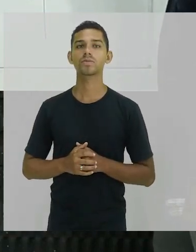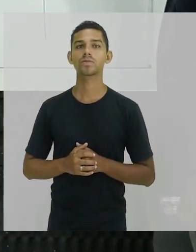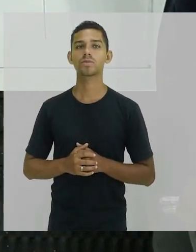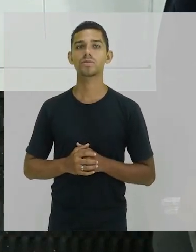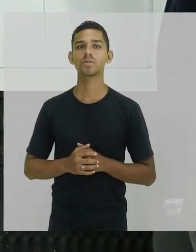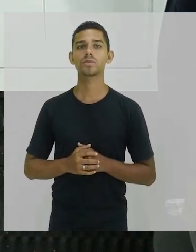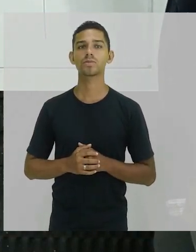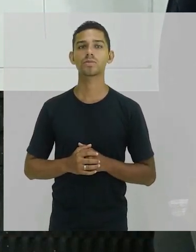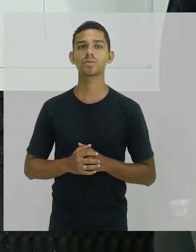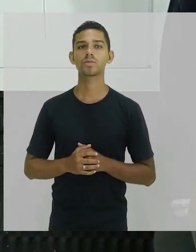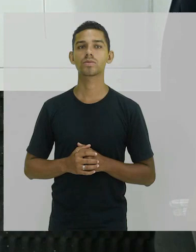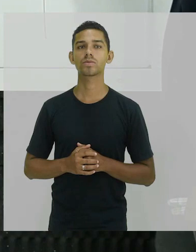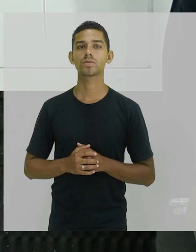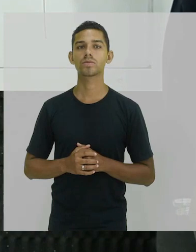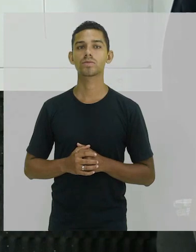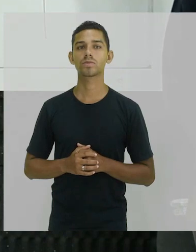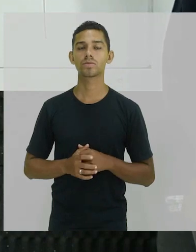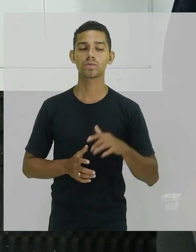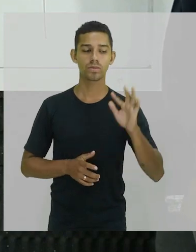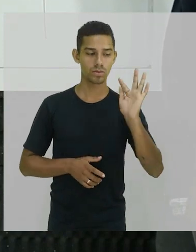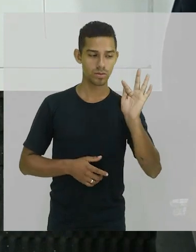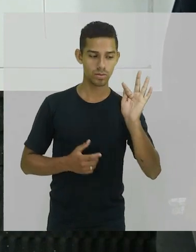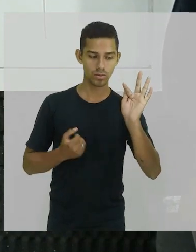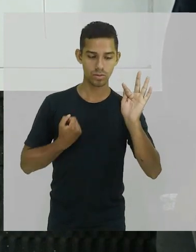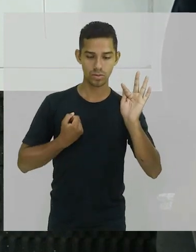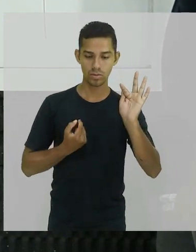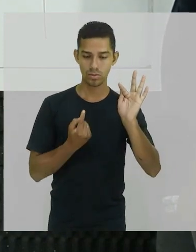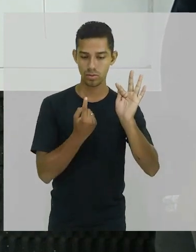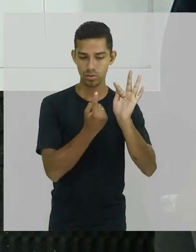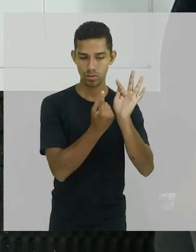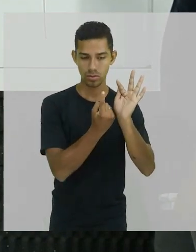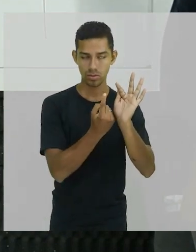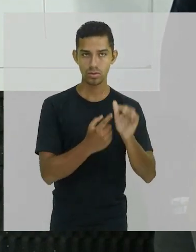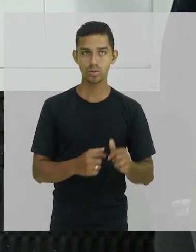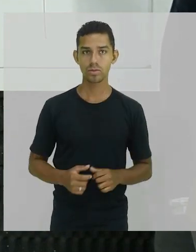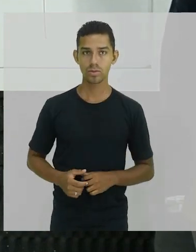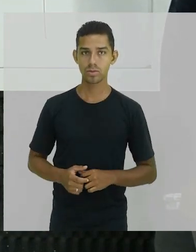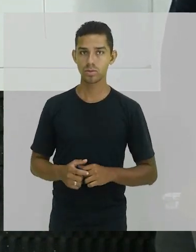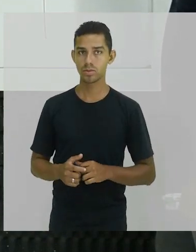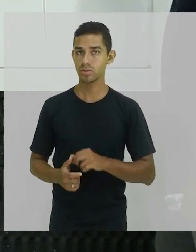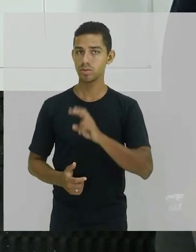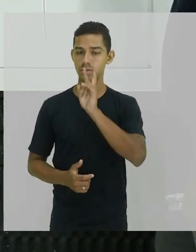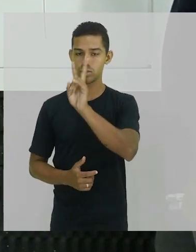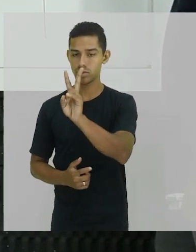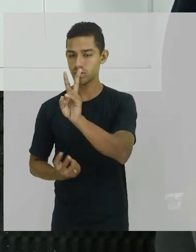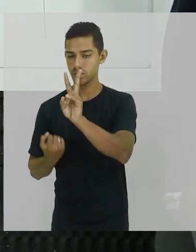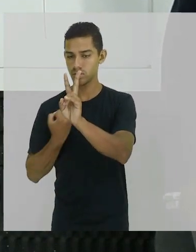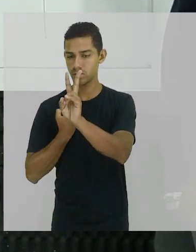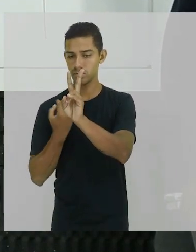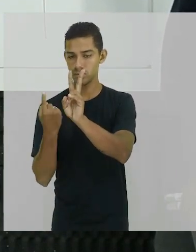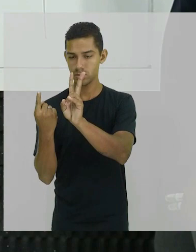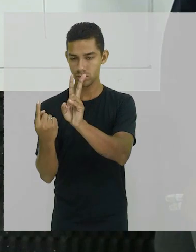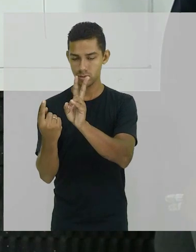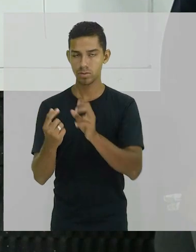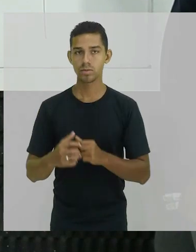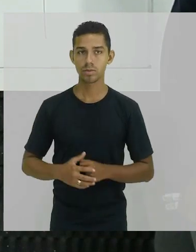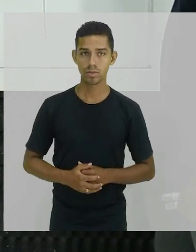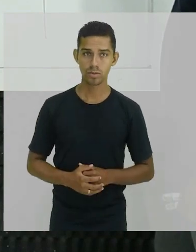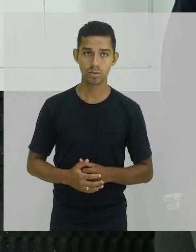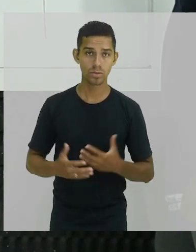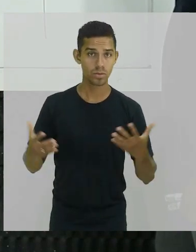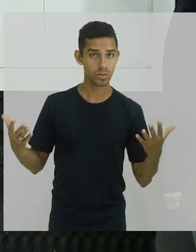Então nós temos, ó, frequência 1 e velocidade 1. No caso do comprimento